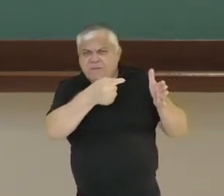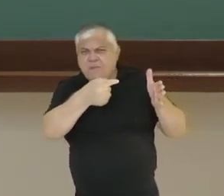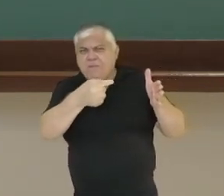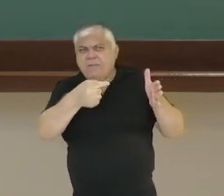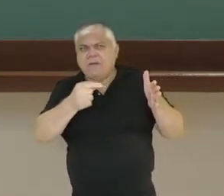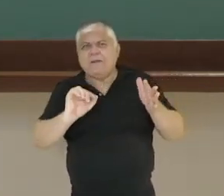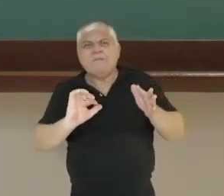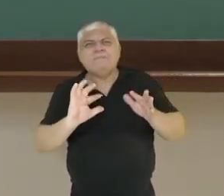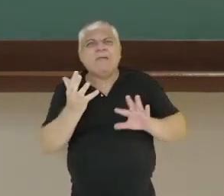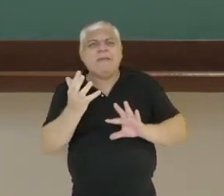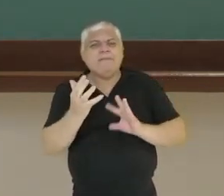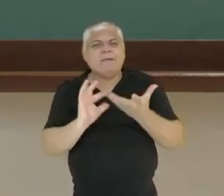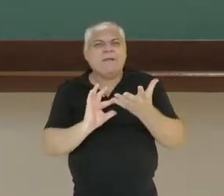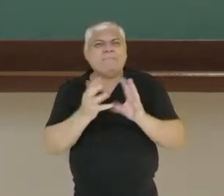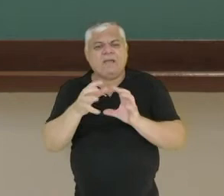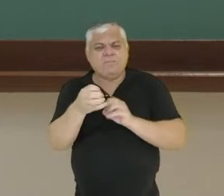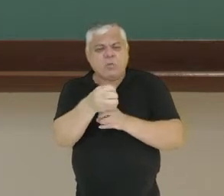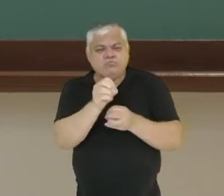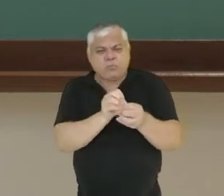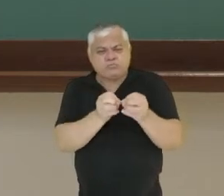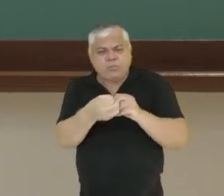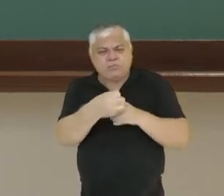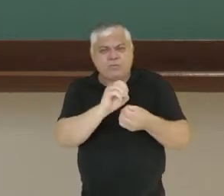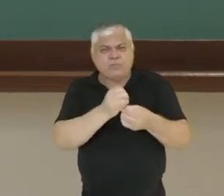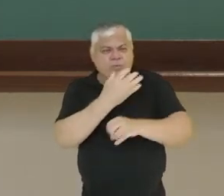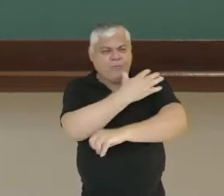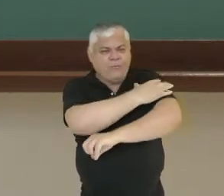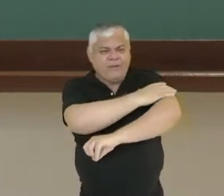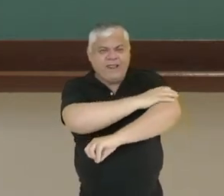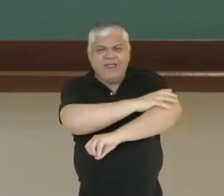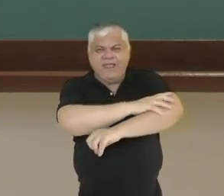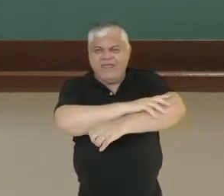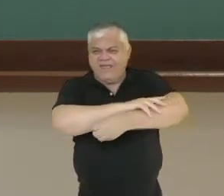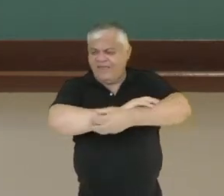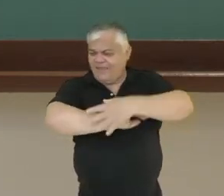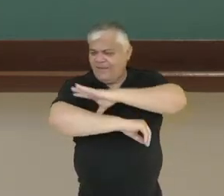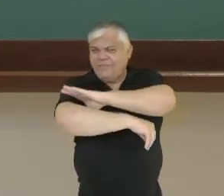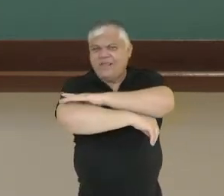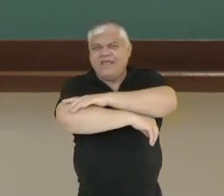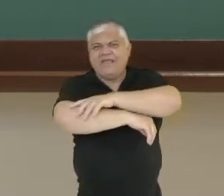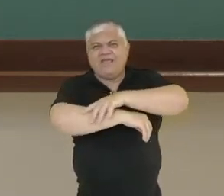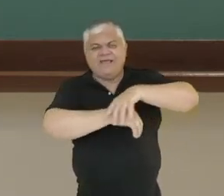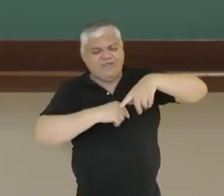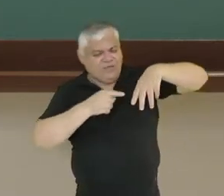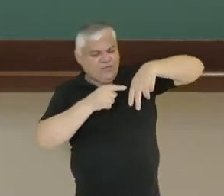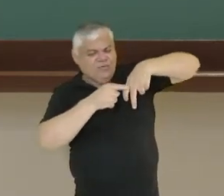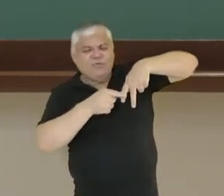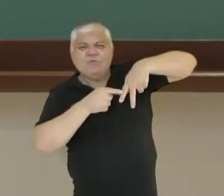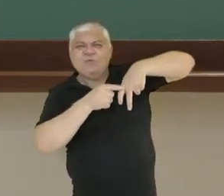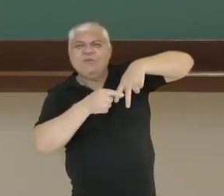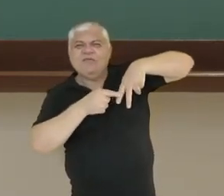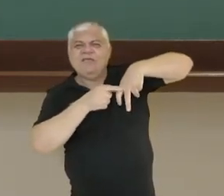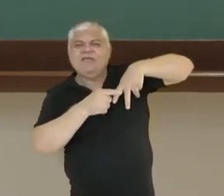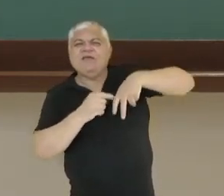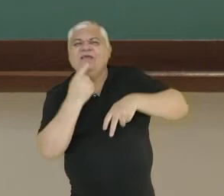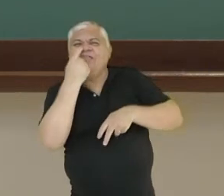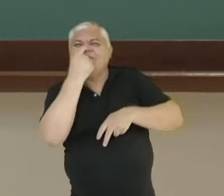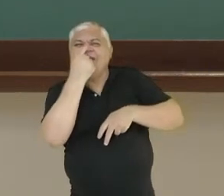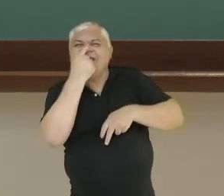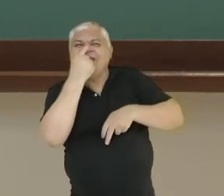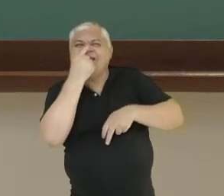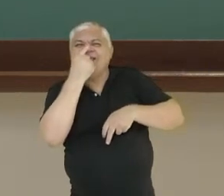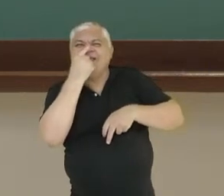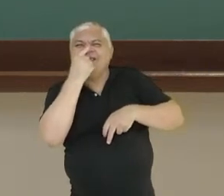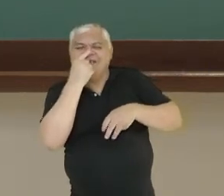várias estruturas, né? Então, desenvolve os braços, cotovelos, o joelho, o nariz, ele já pode ser distinguido